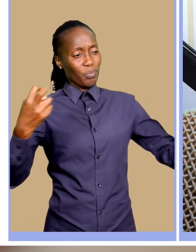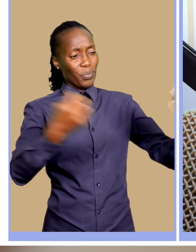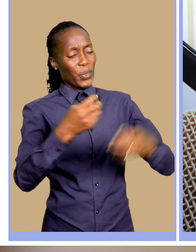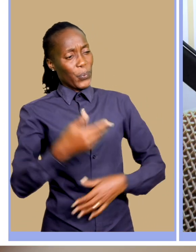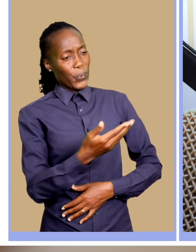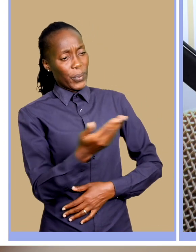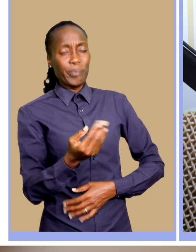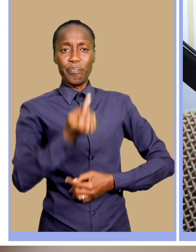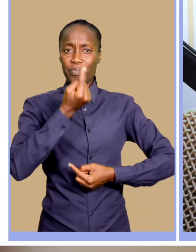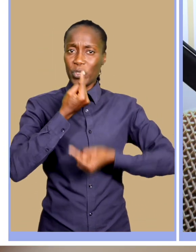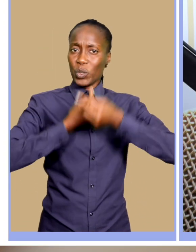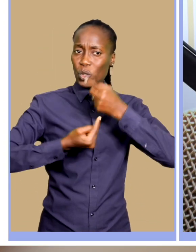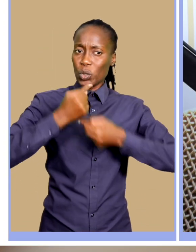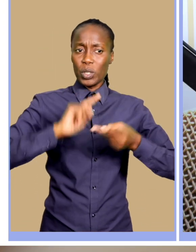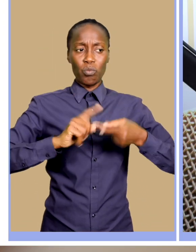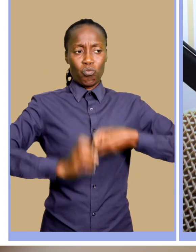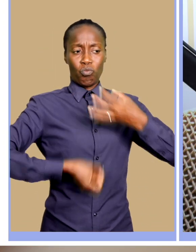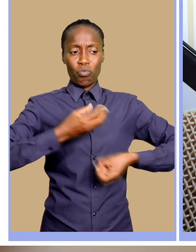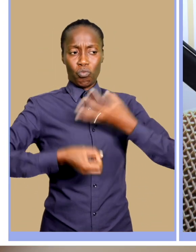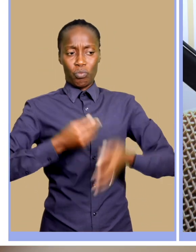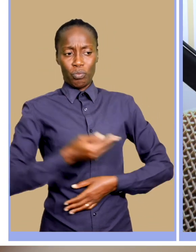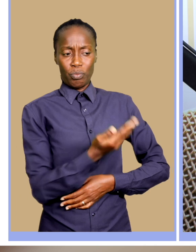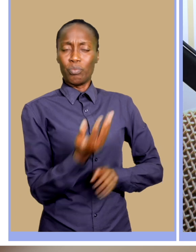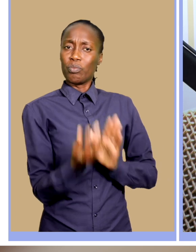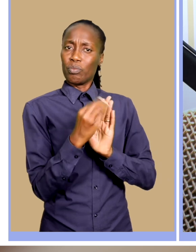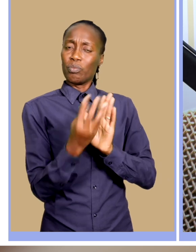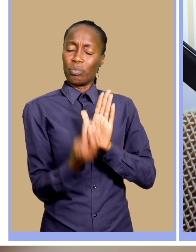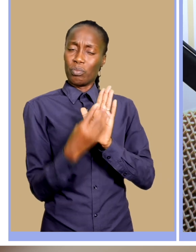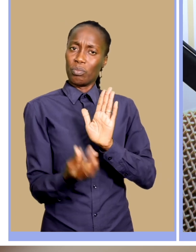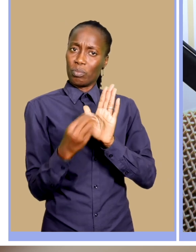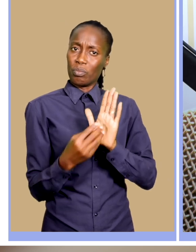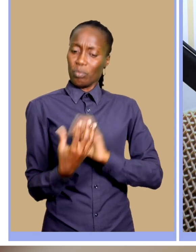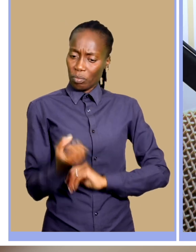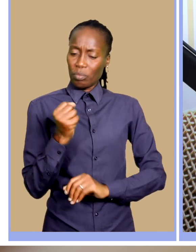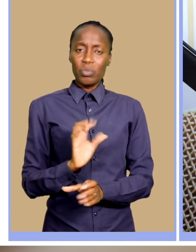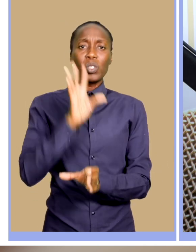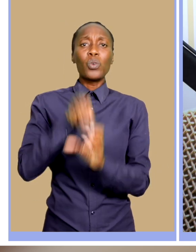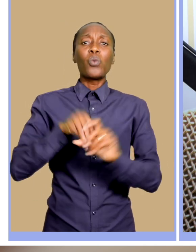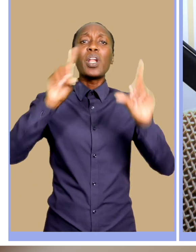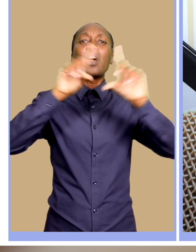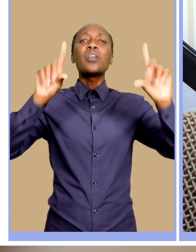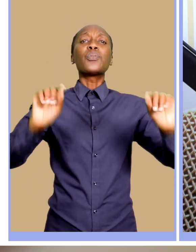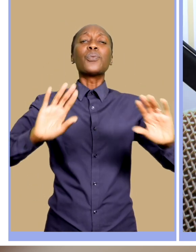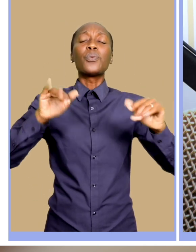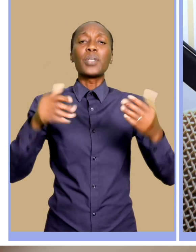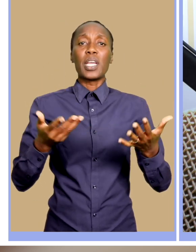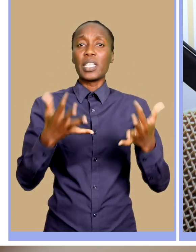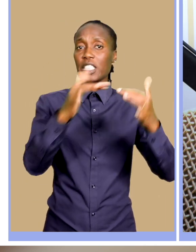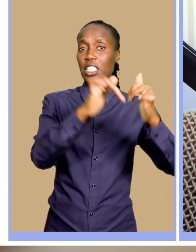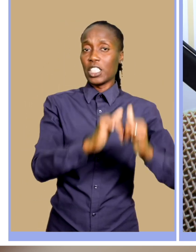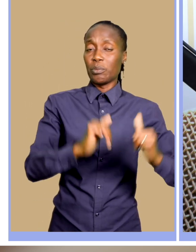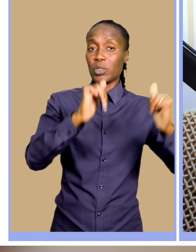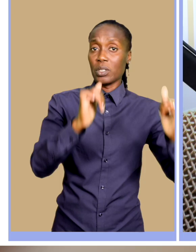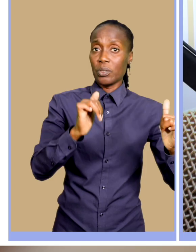percepções, colhermos as ideias, colhermos que ações específicas nós devíamos incluir neste plano. E assim, a